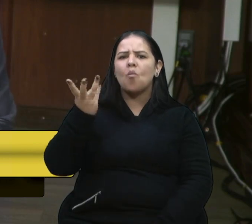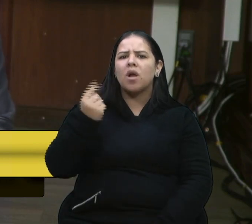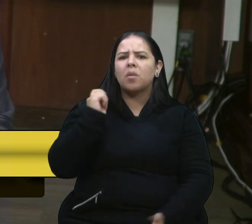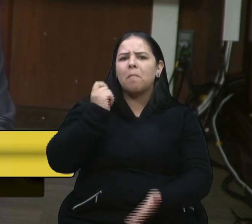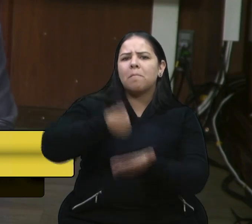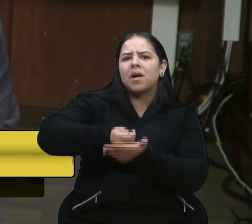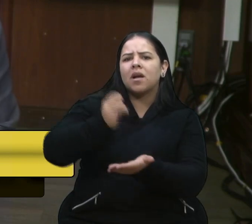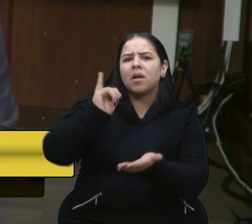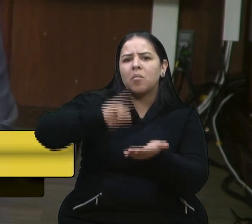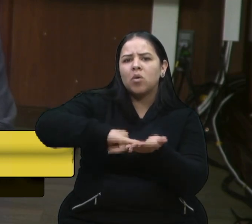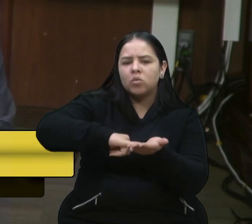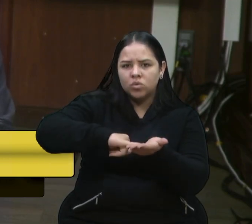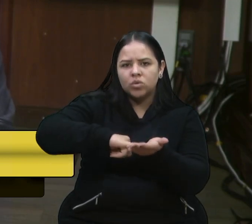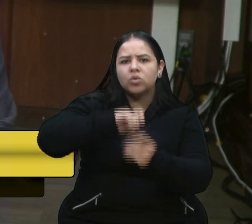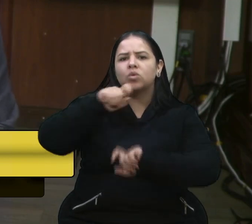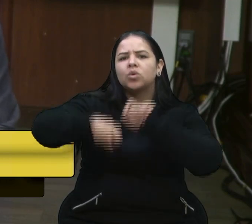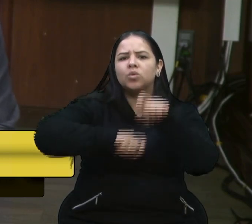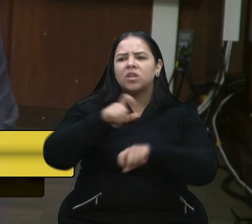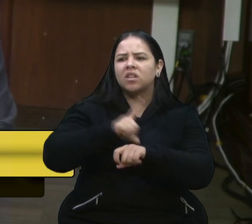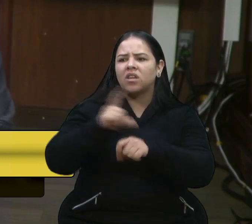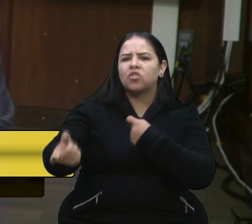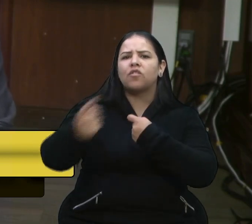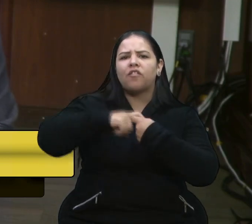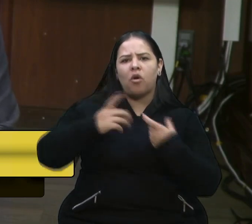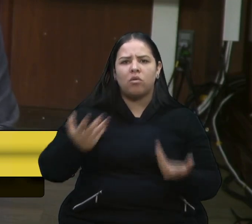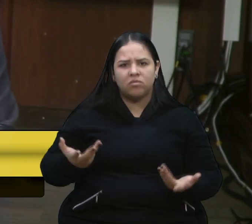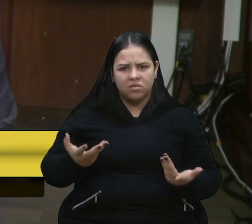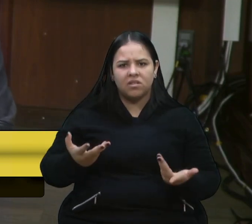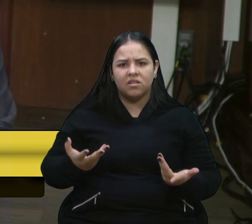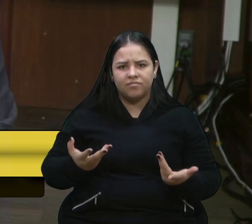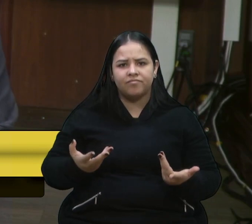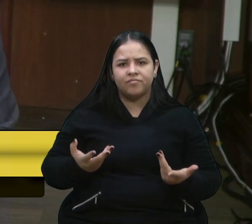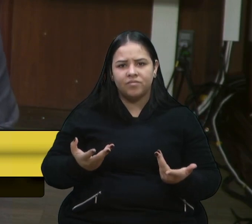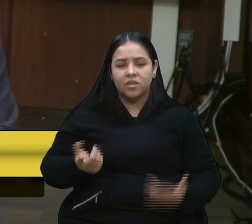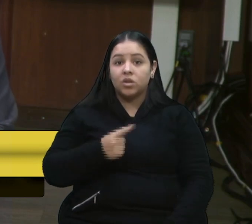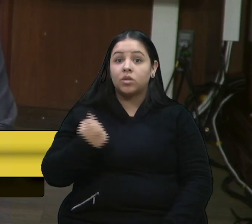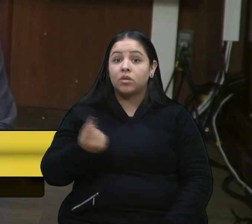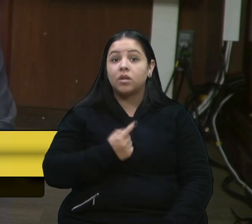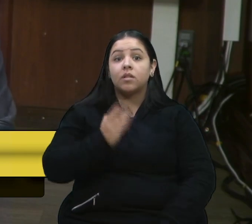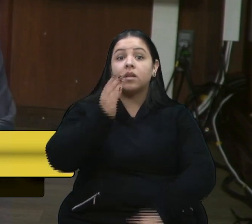e o serviço que é recebido na contrapartida, né? Então estaremos ali